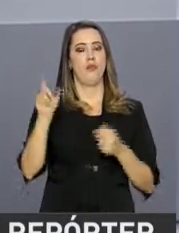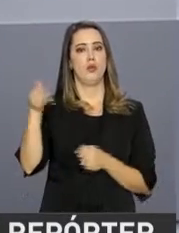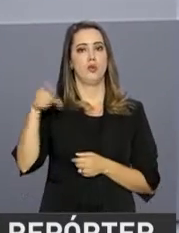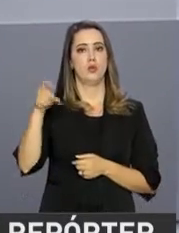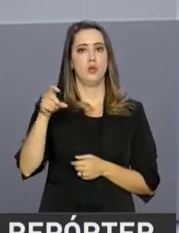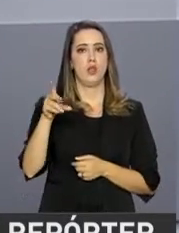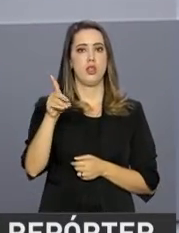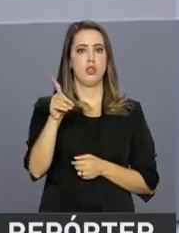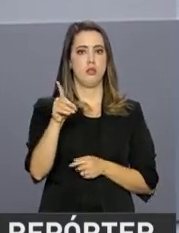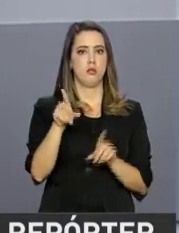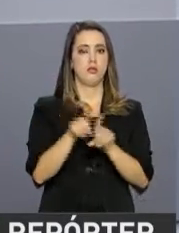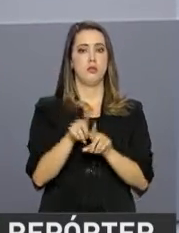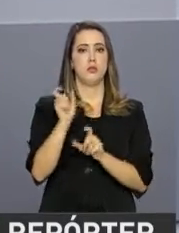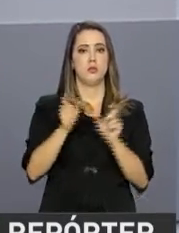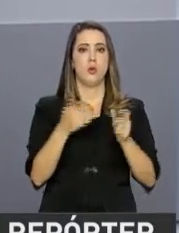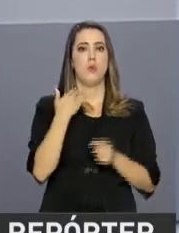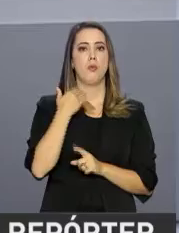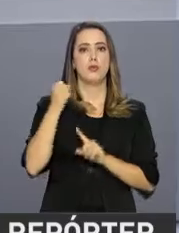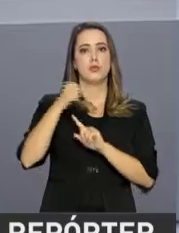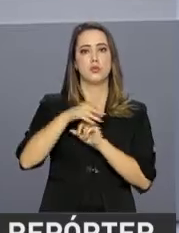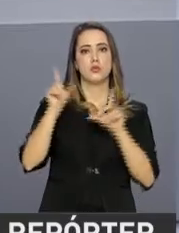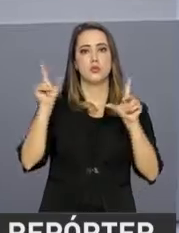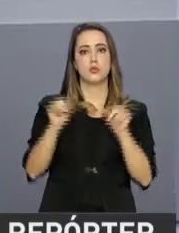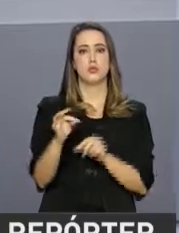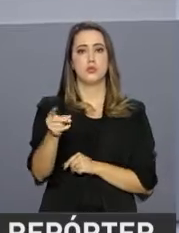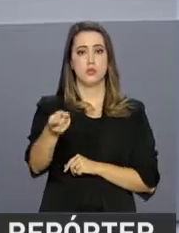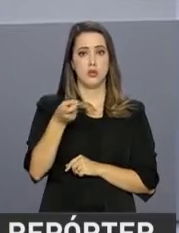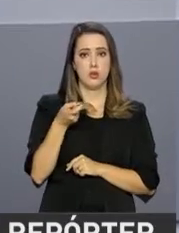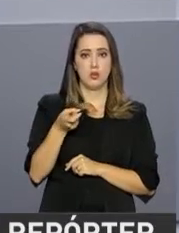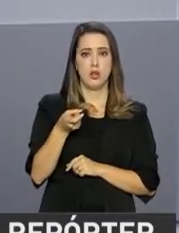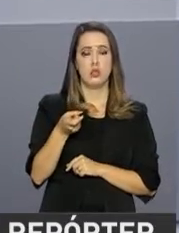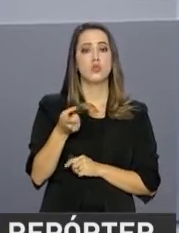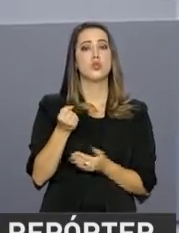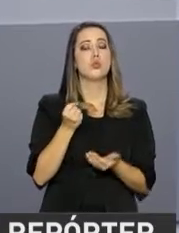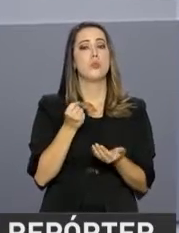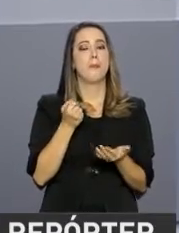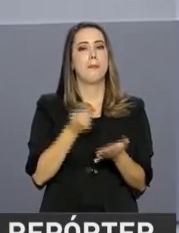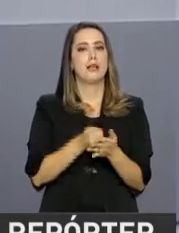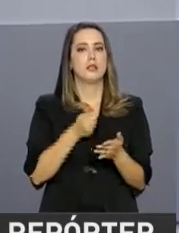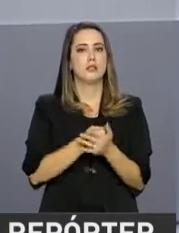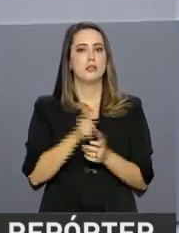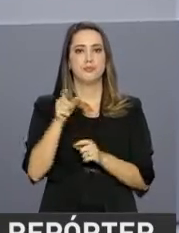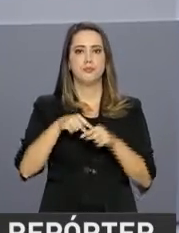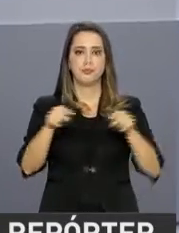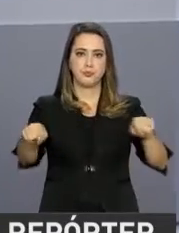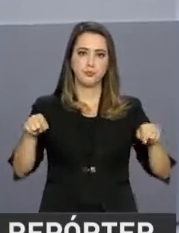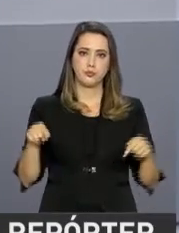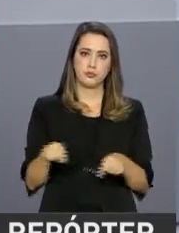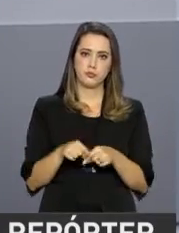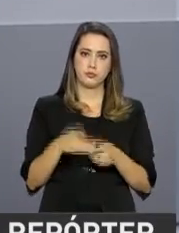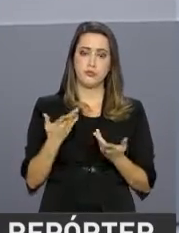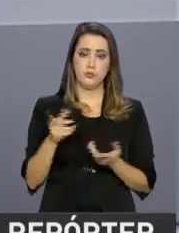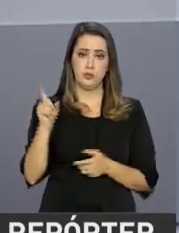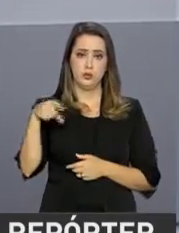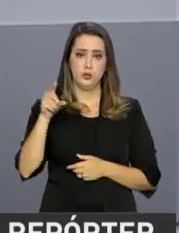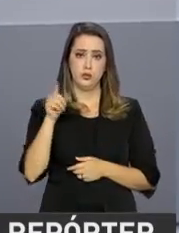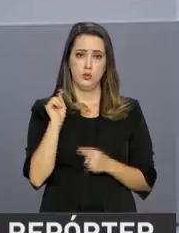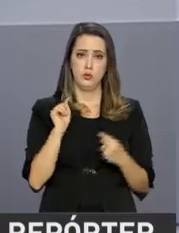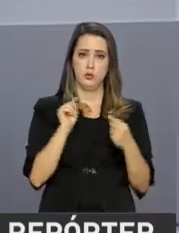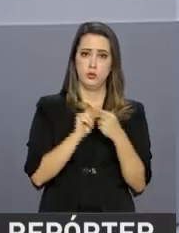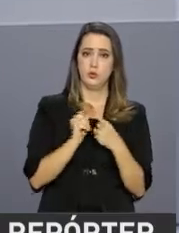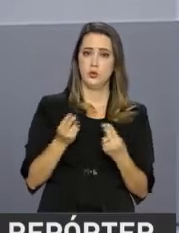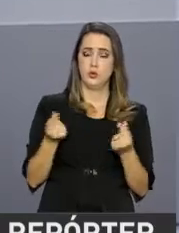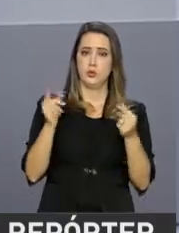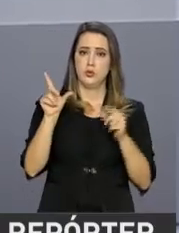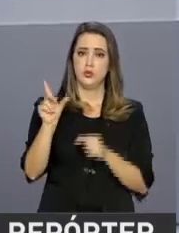débito para o comércio o banco central diminuiu as taxas cobradas dos lojistas pelas operadoras de cartões o objetivo é que